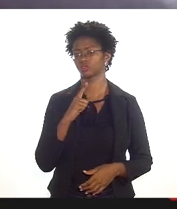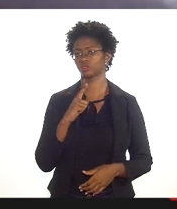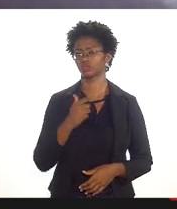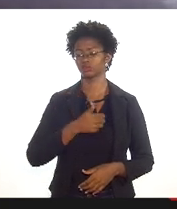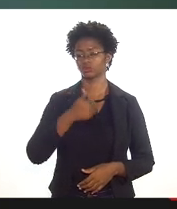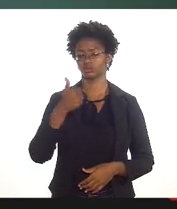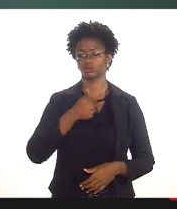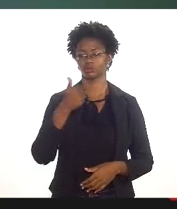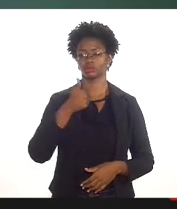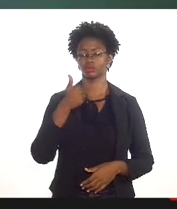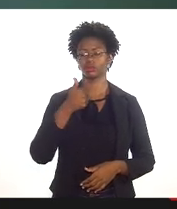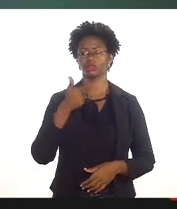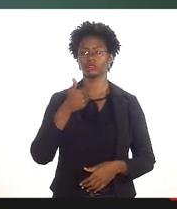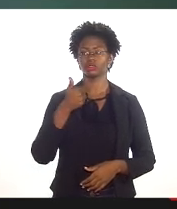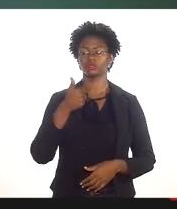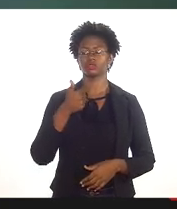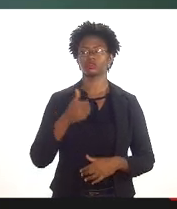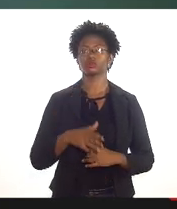um comentário